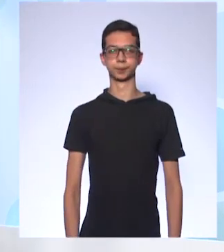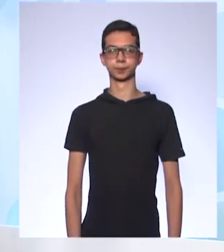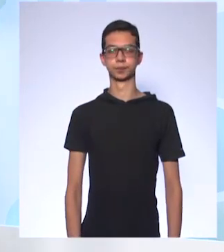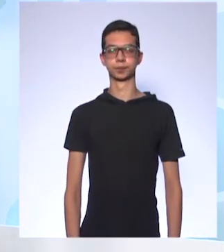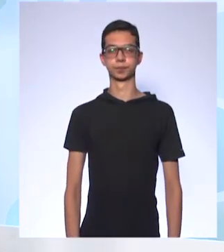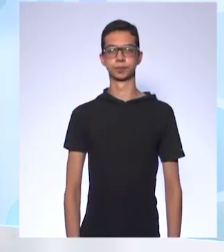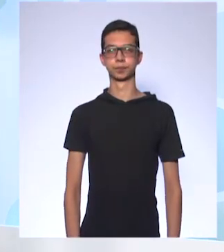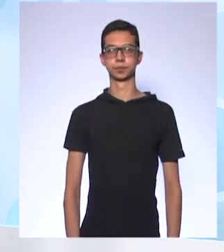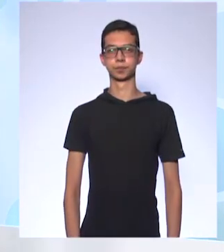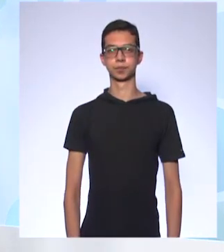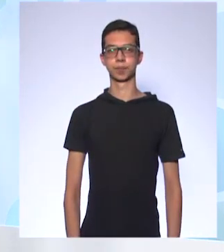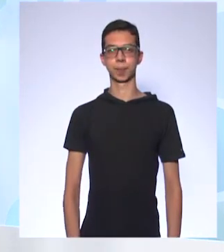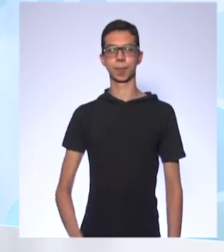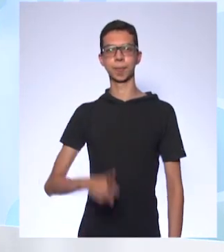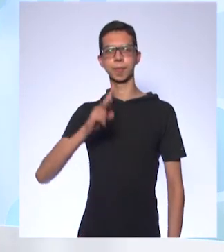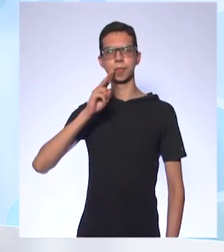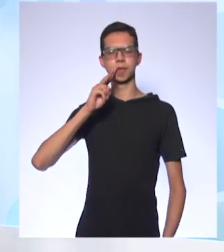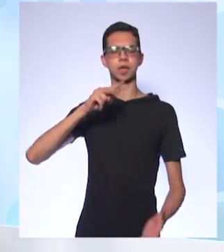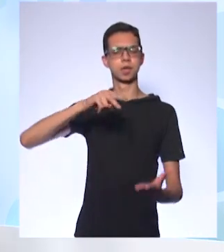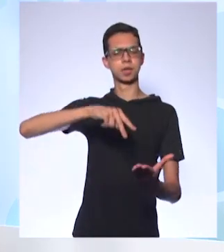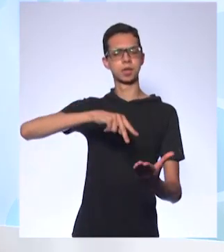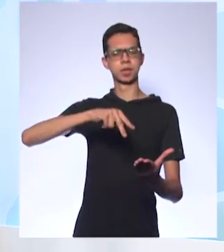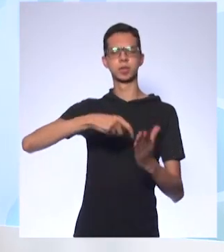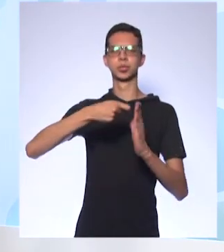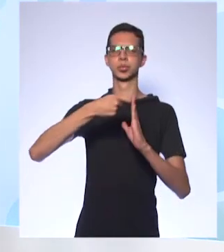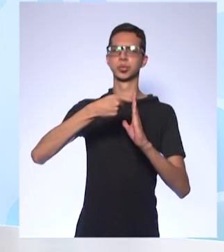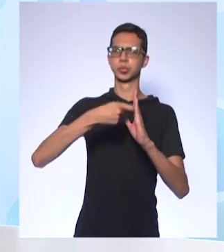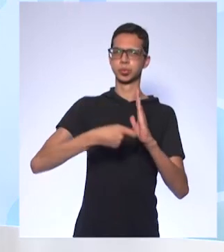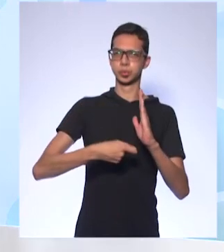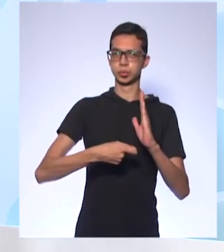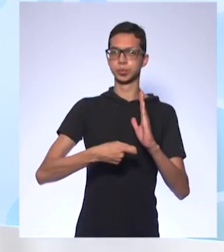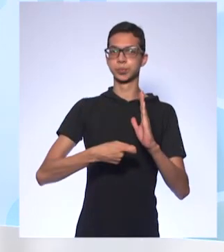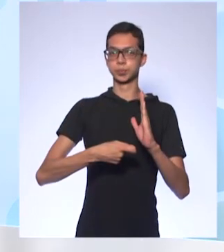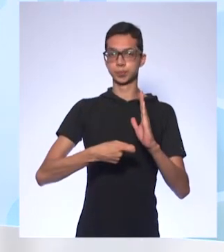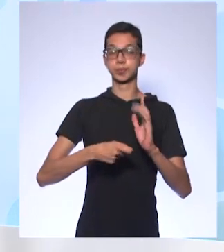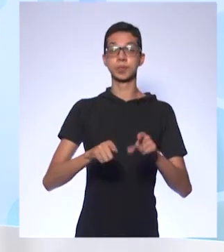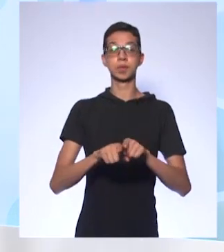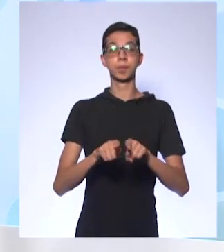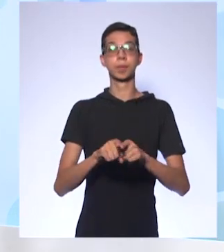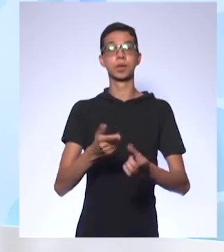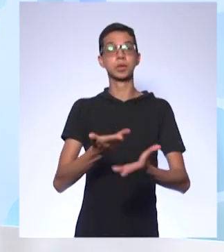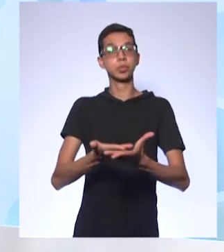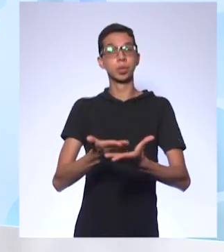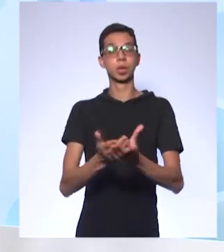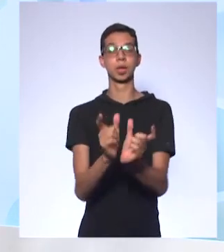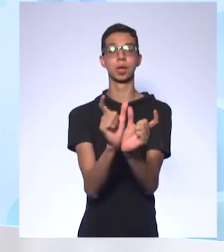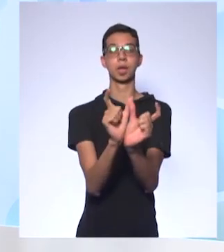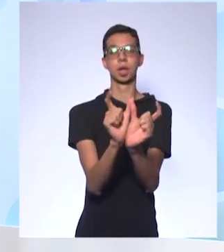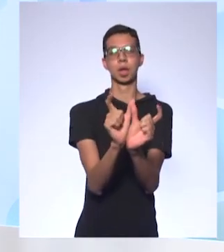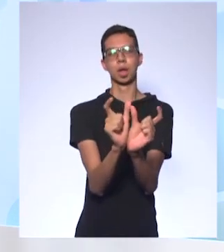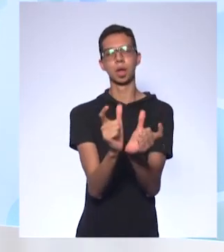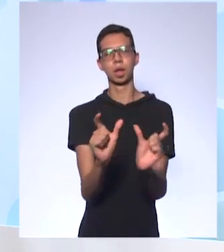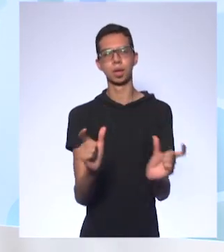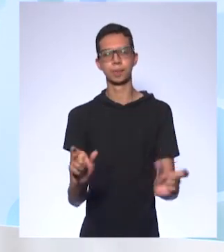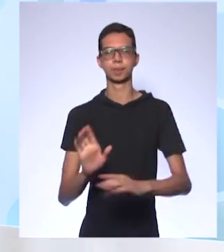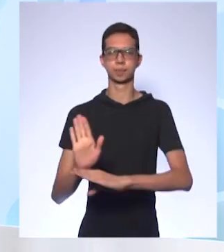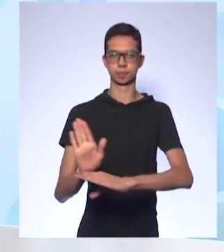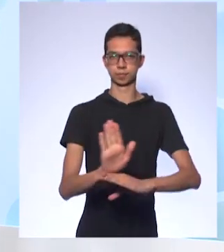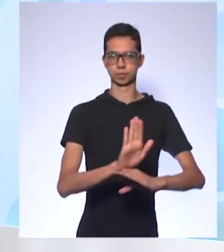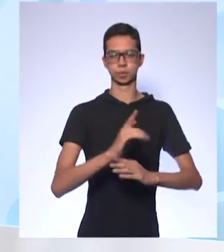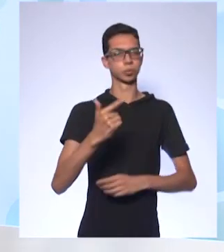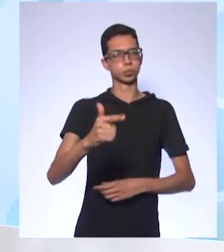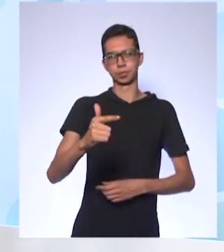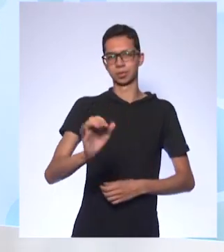dar uma lida em textos, estudar um pouco de gramática, ajuda. Não vai cair uma questão sobre